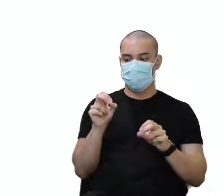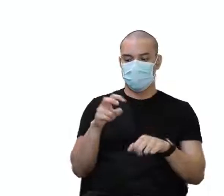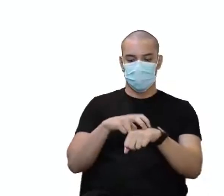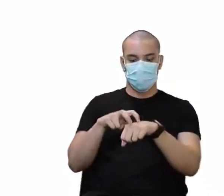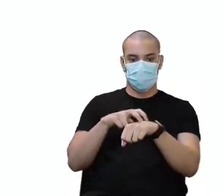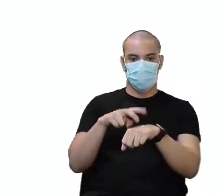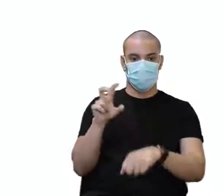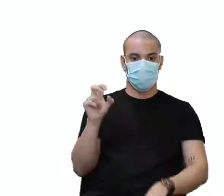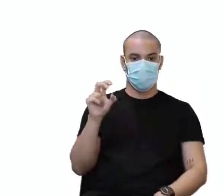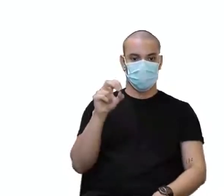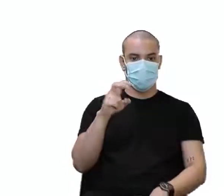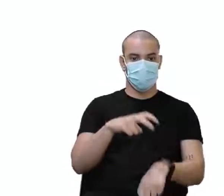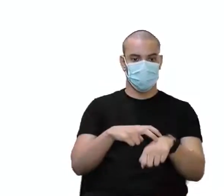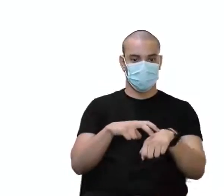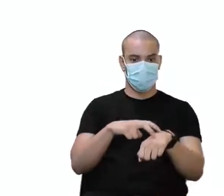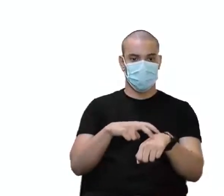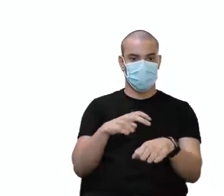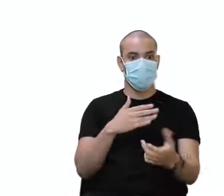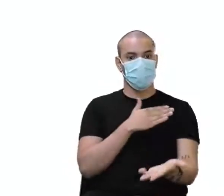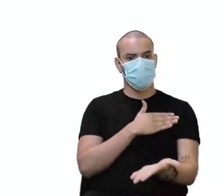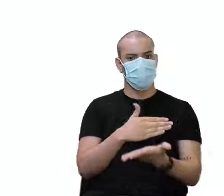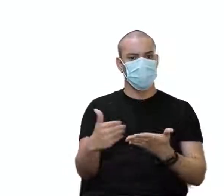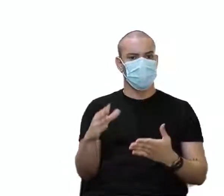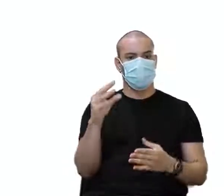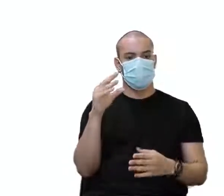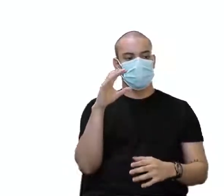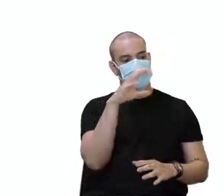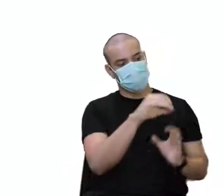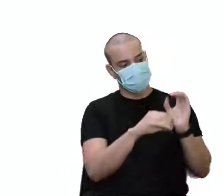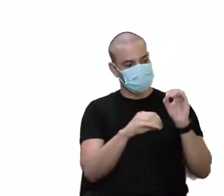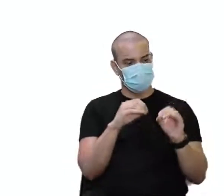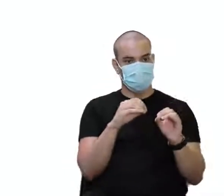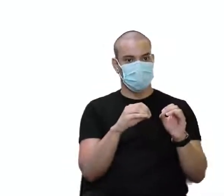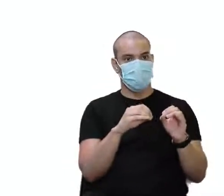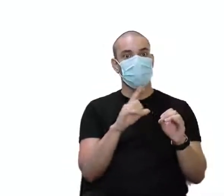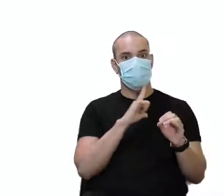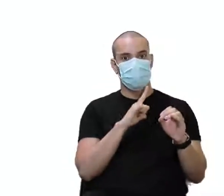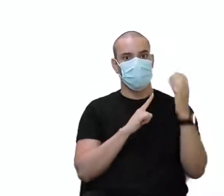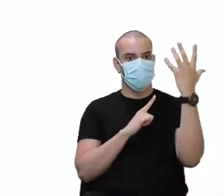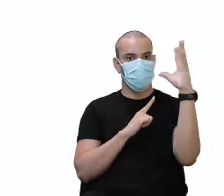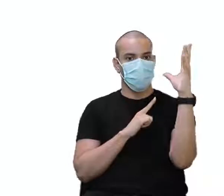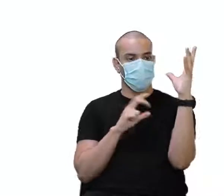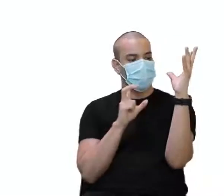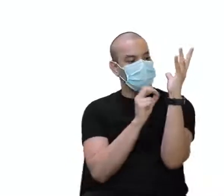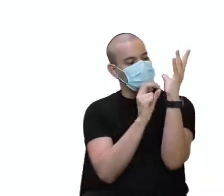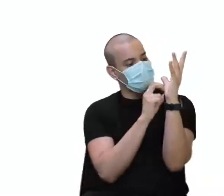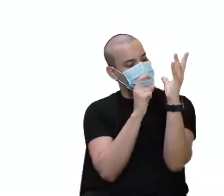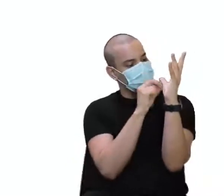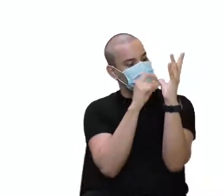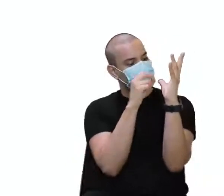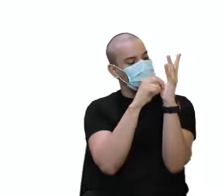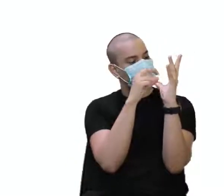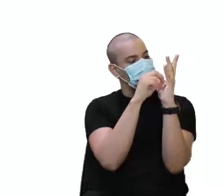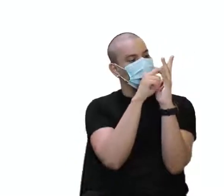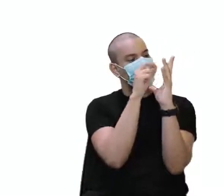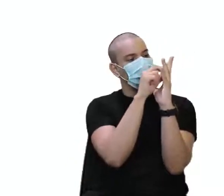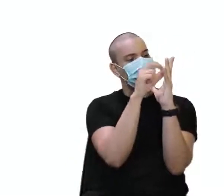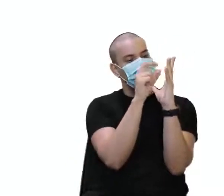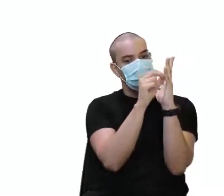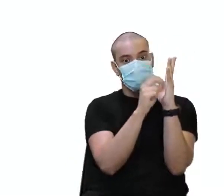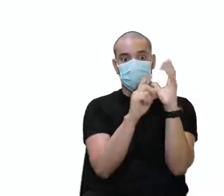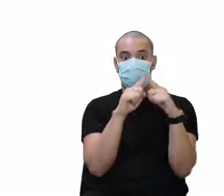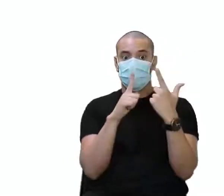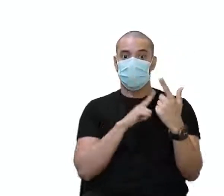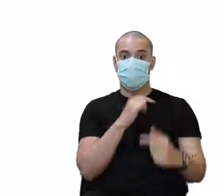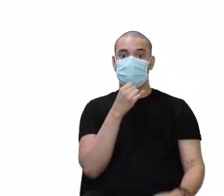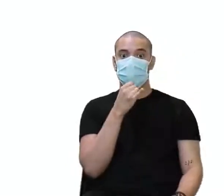vai entrar ali e vai começar a se alimentar dessas folhas, desse vegetal. Então, no vegetal tem